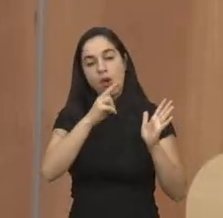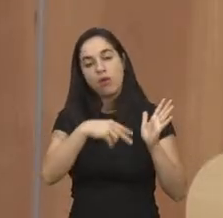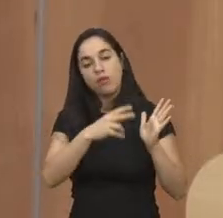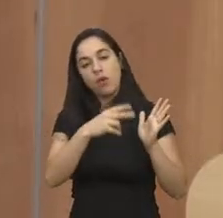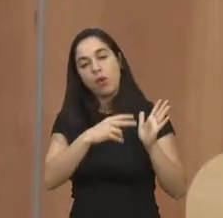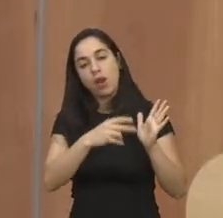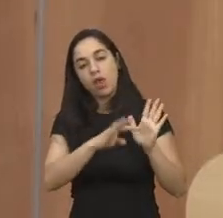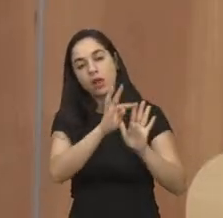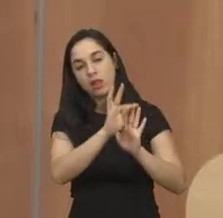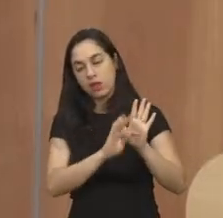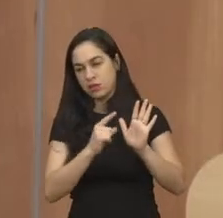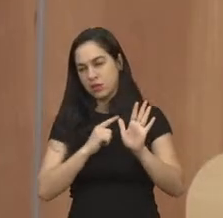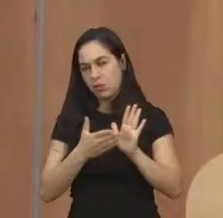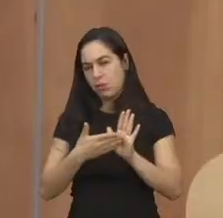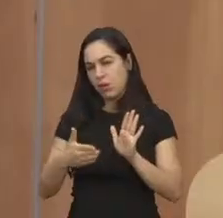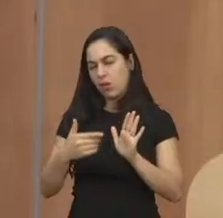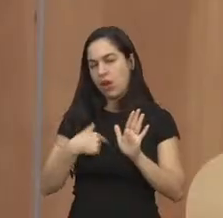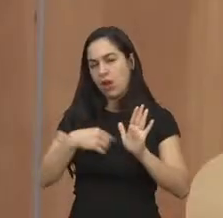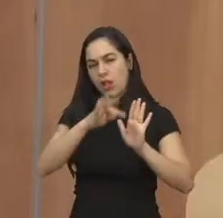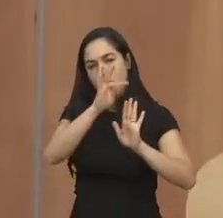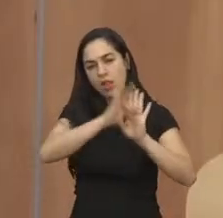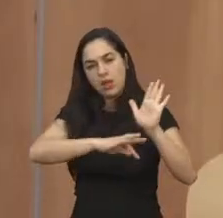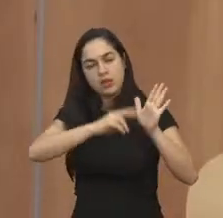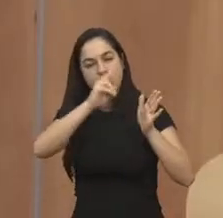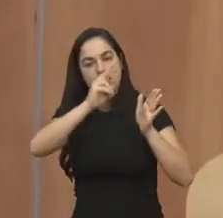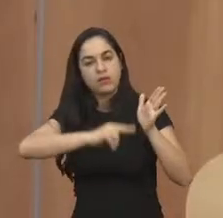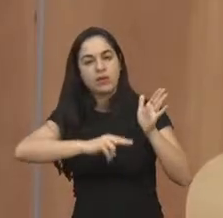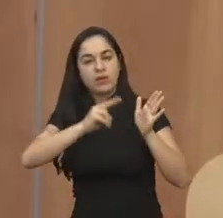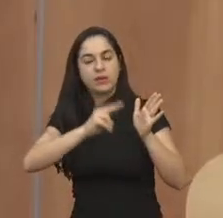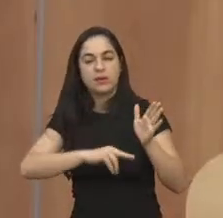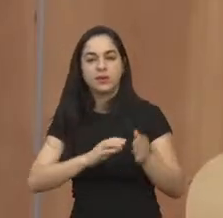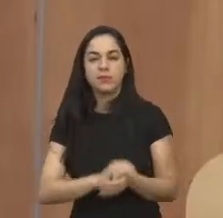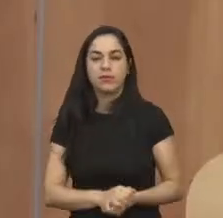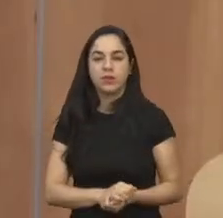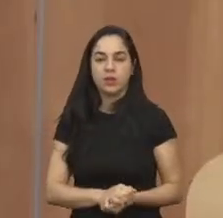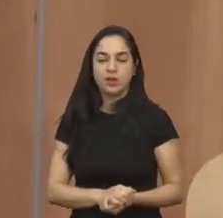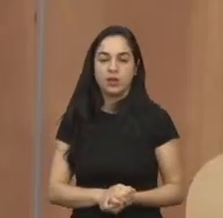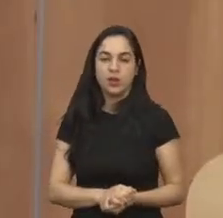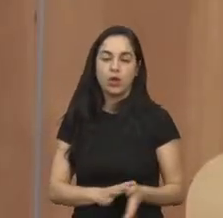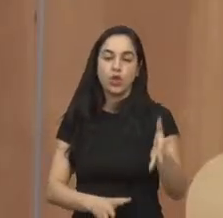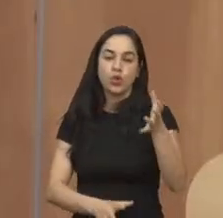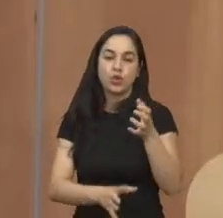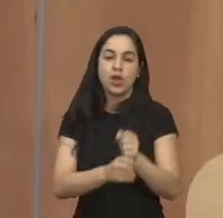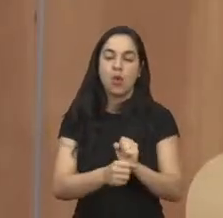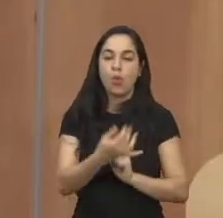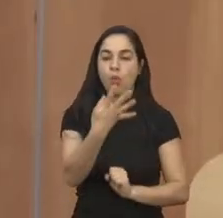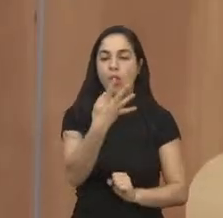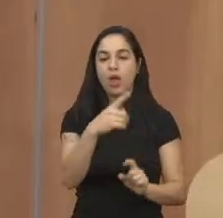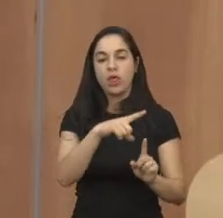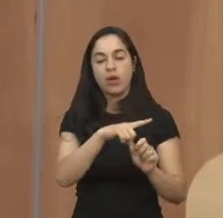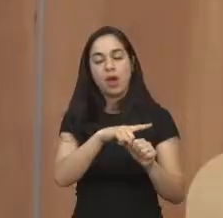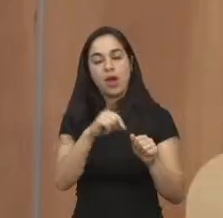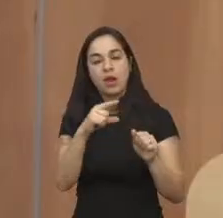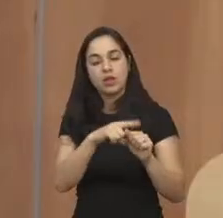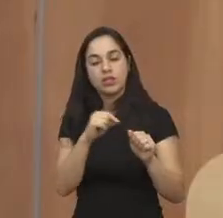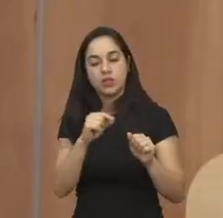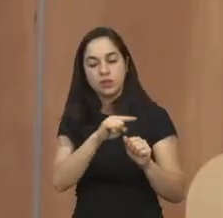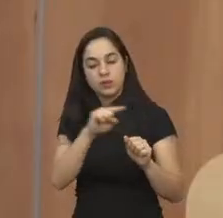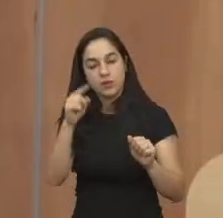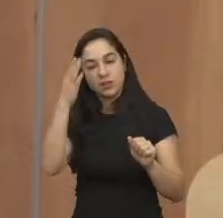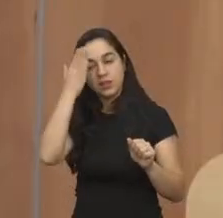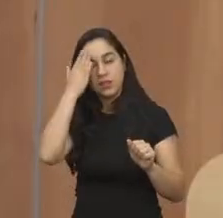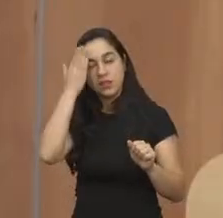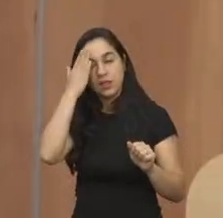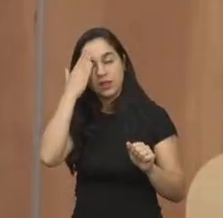vocês, ainda tem alguns minutos, para ler um pouquinho do texto da lei. São 4 artigos apenas, para vocês poderem entender quem está em casa